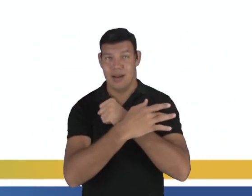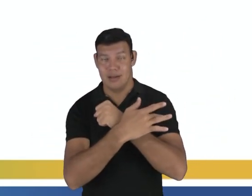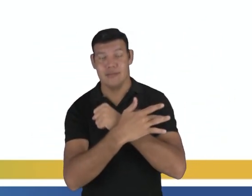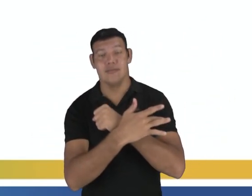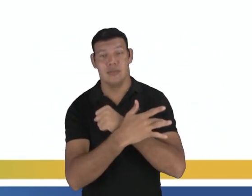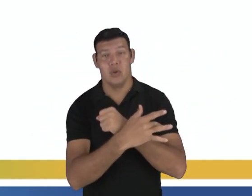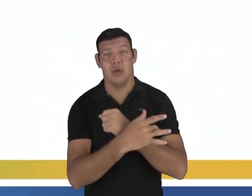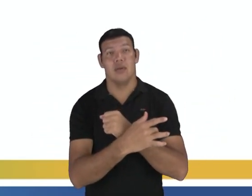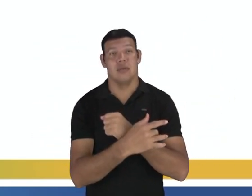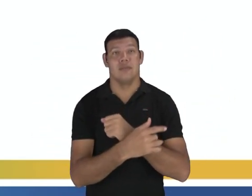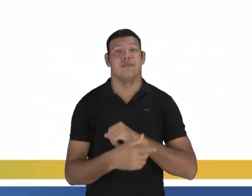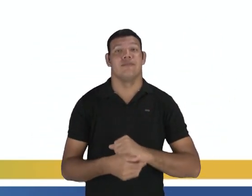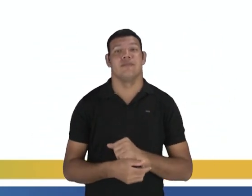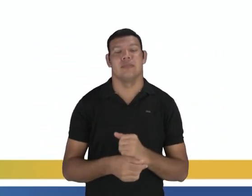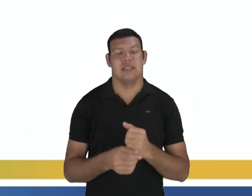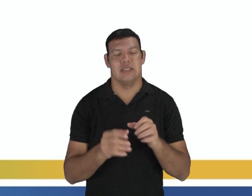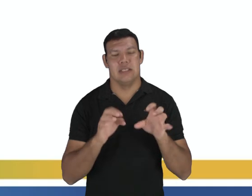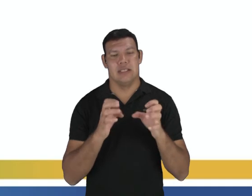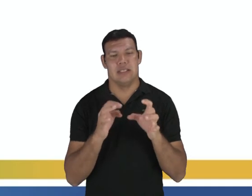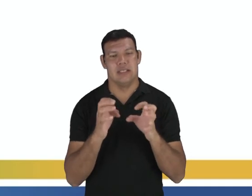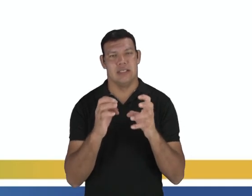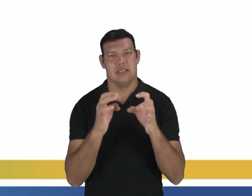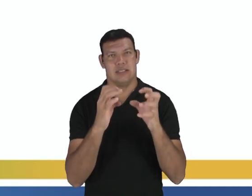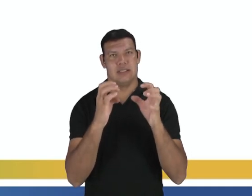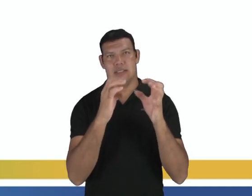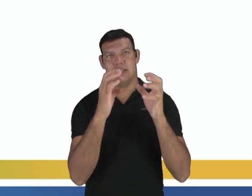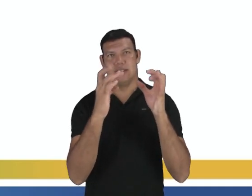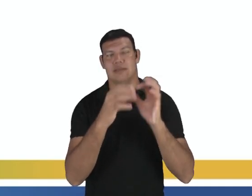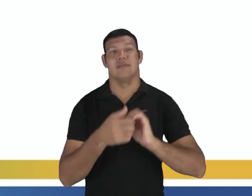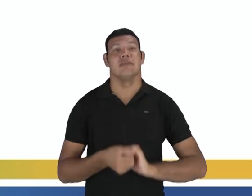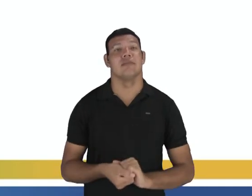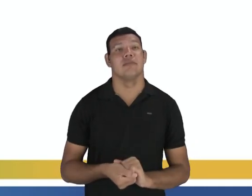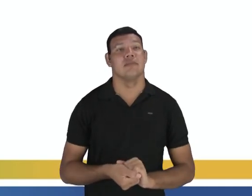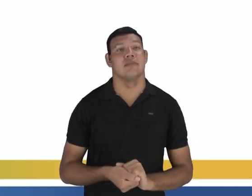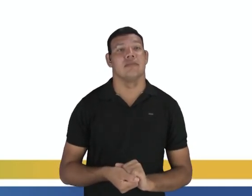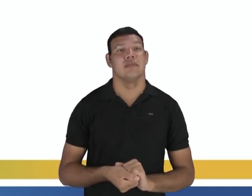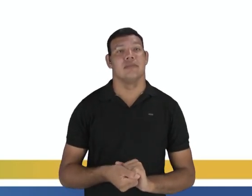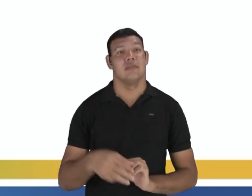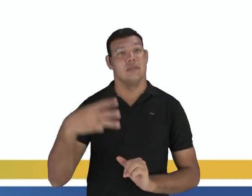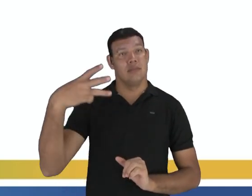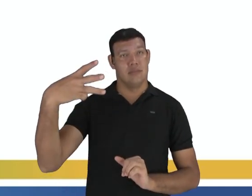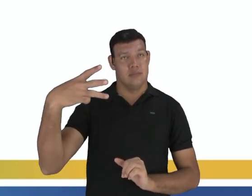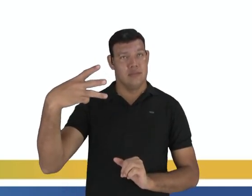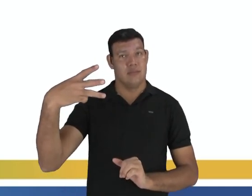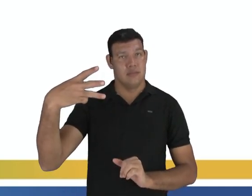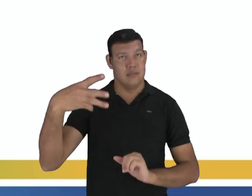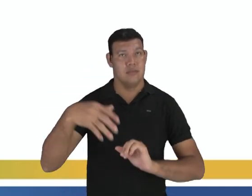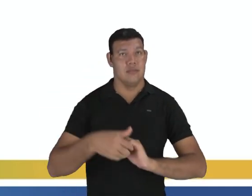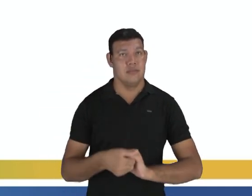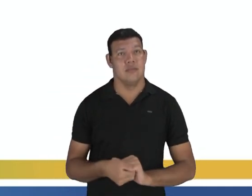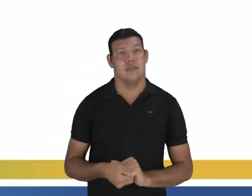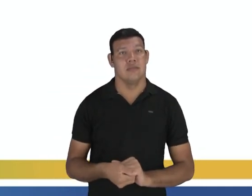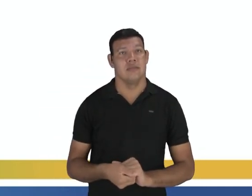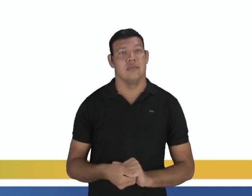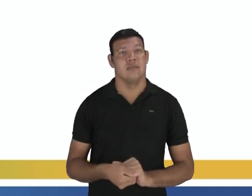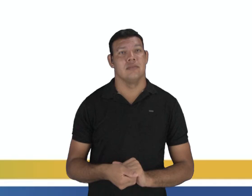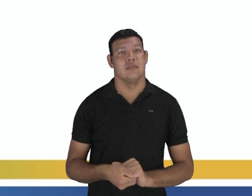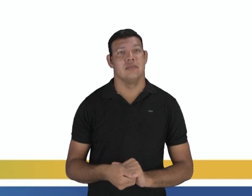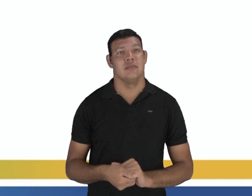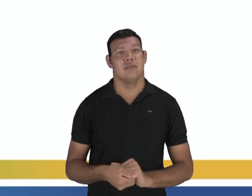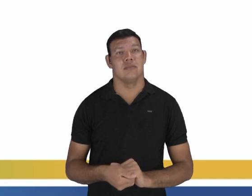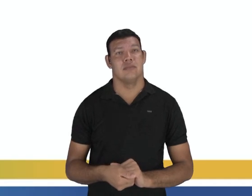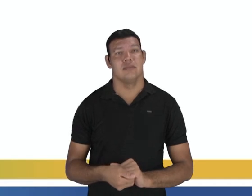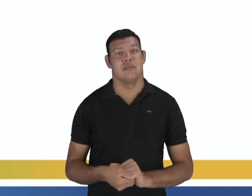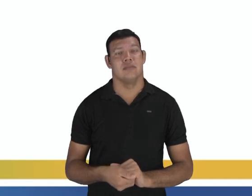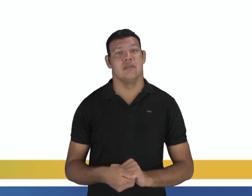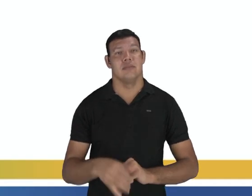a erosão do mármore dessas estátuas. E na terceira afirmativa, a gente tem uma